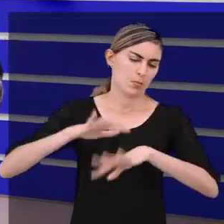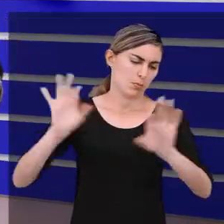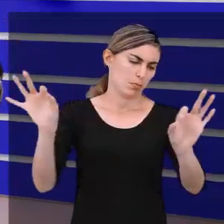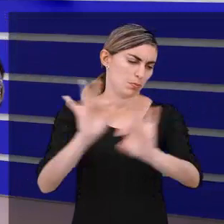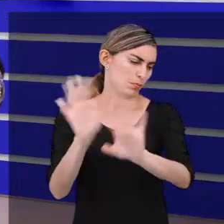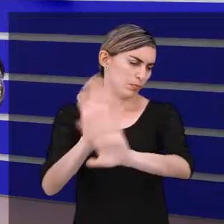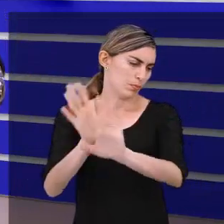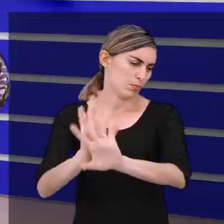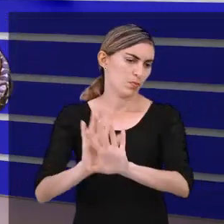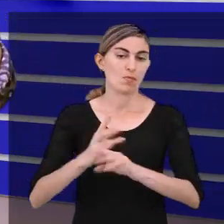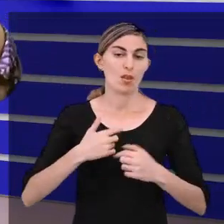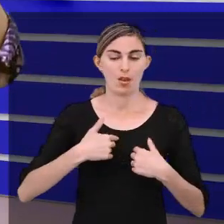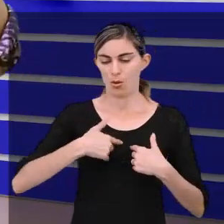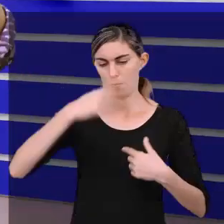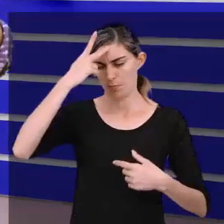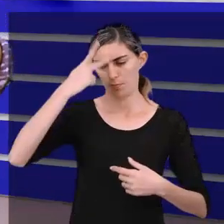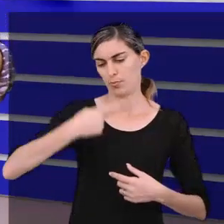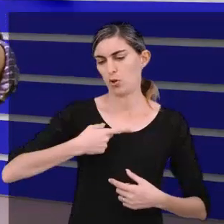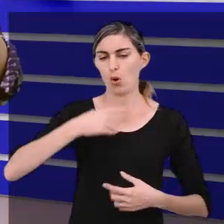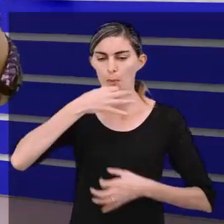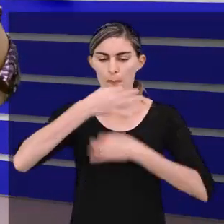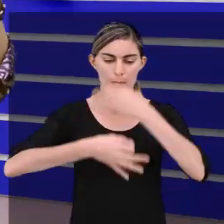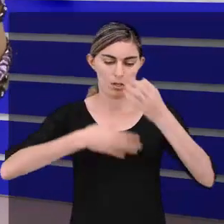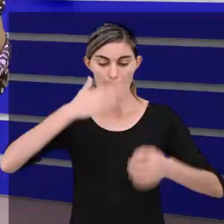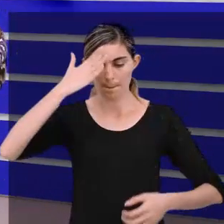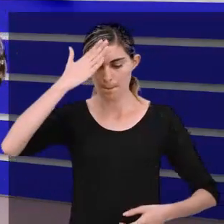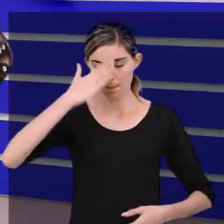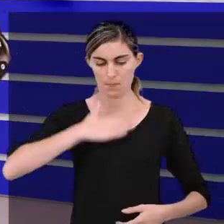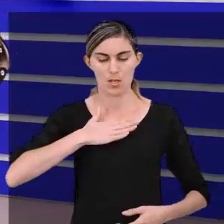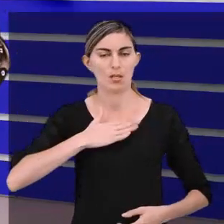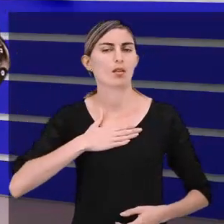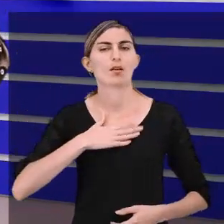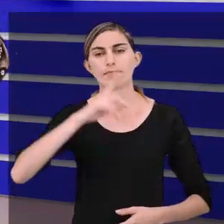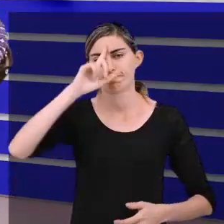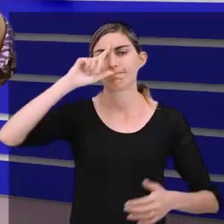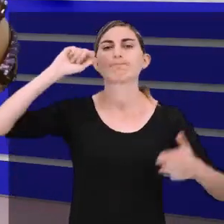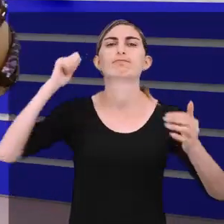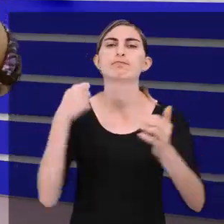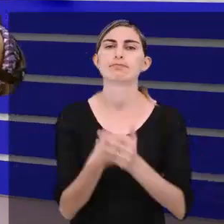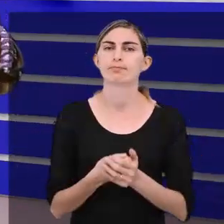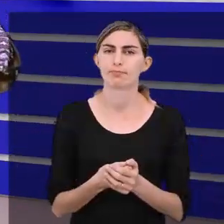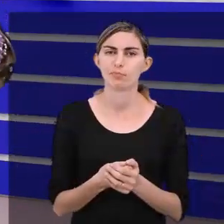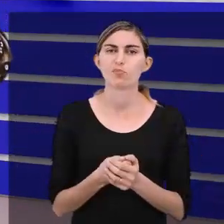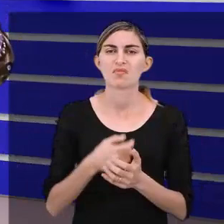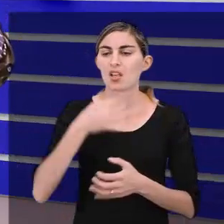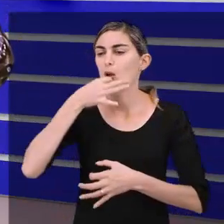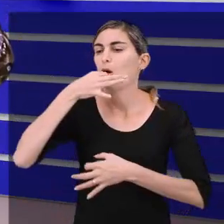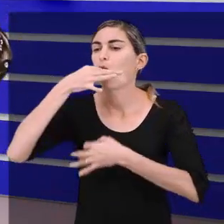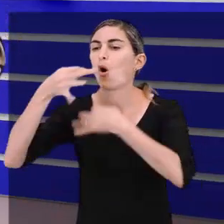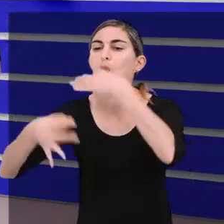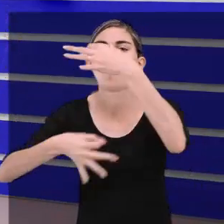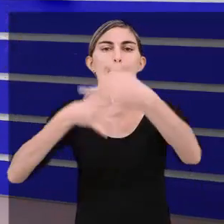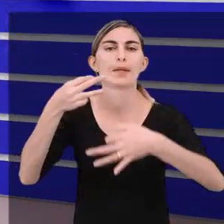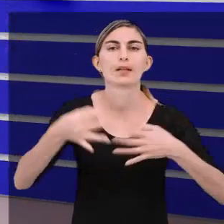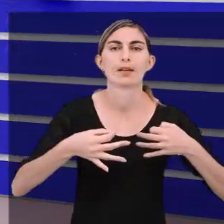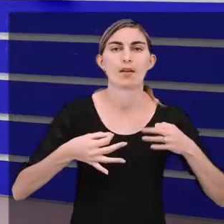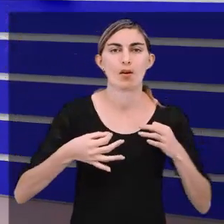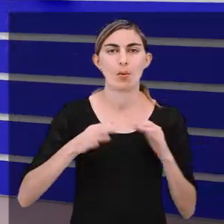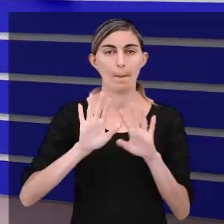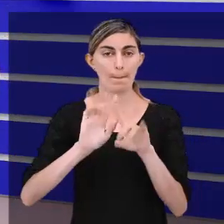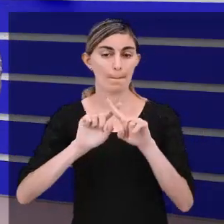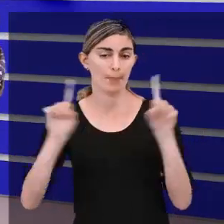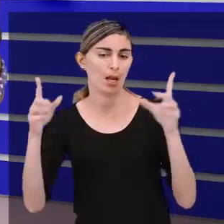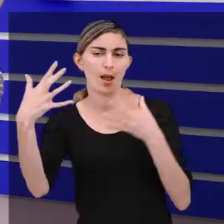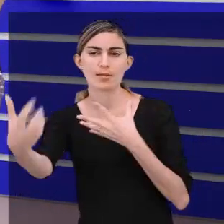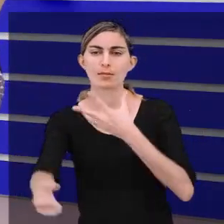a equipe, no sentido de suas opiniões, né? Ele, inclusive, ele barra opiniões, né? Ele não dá espaço